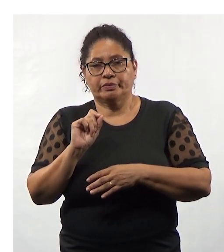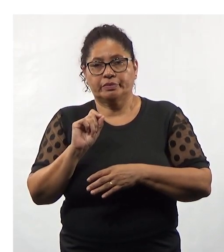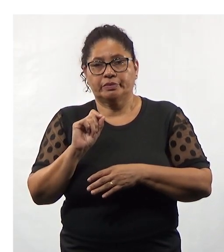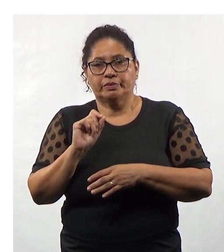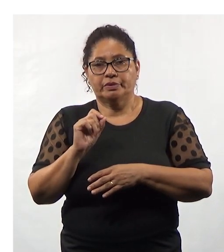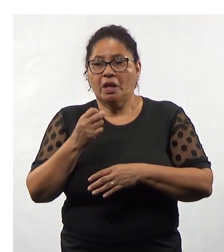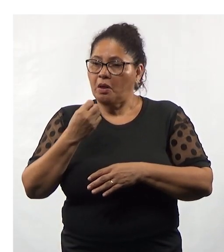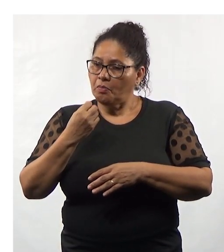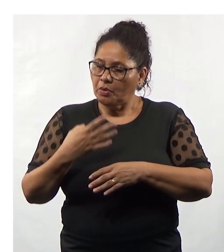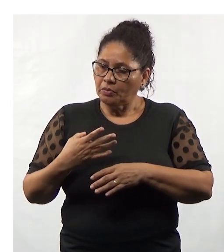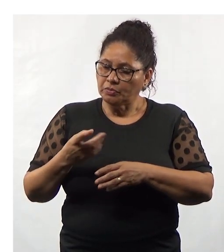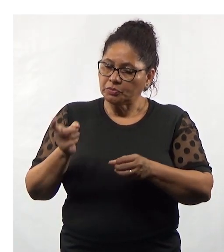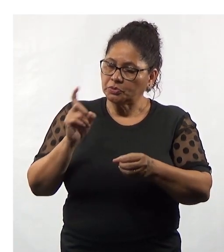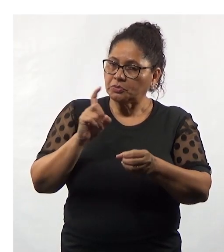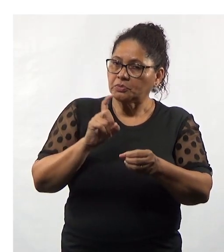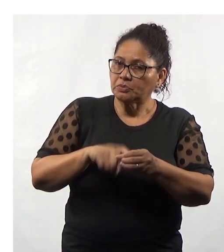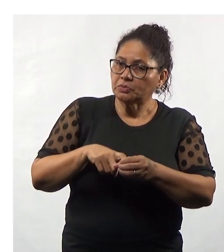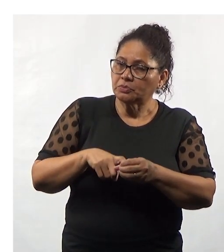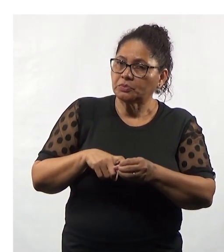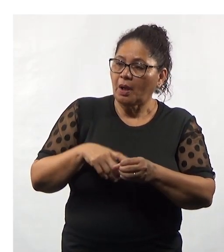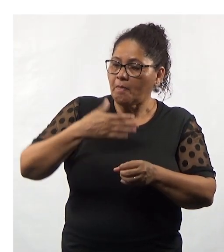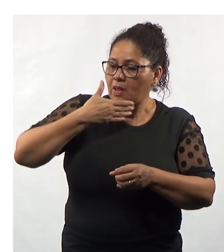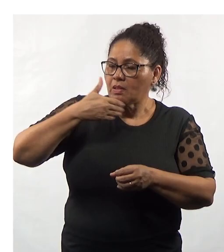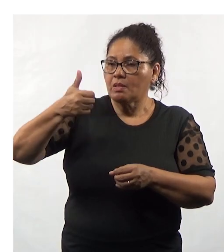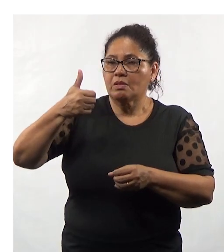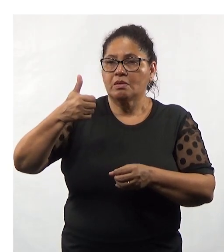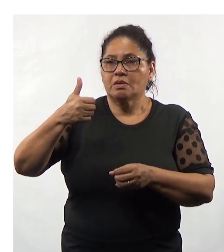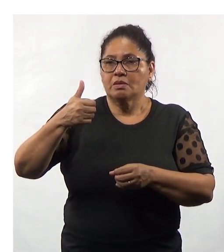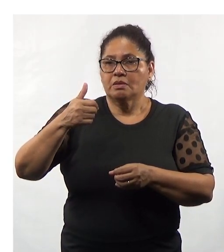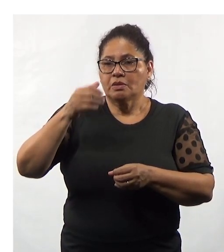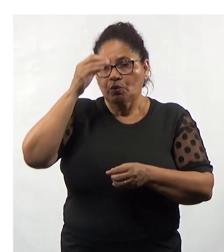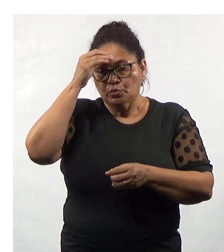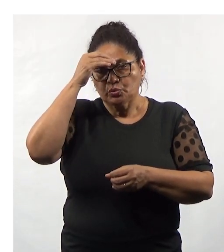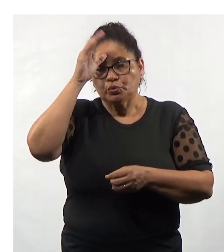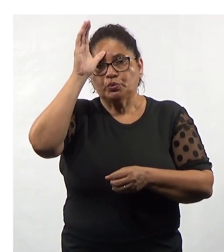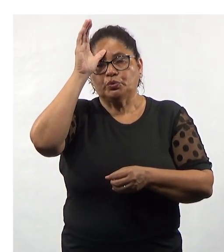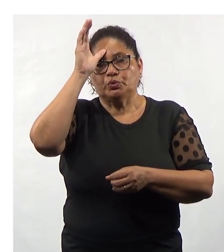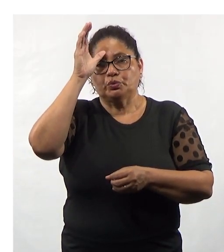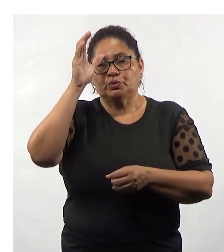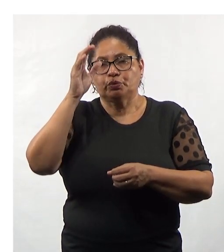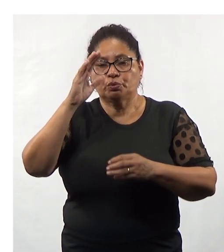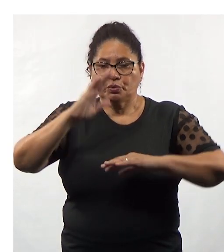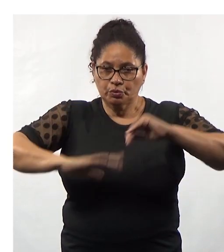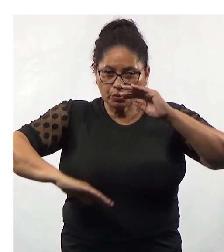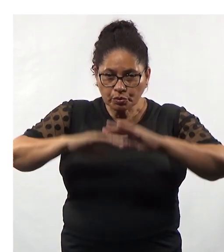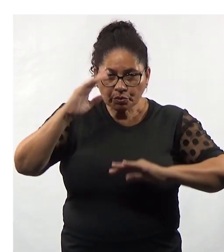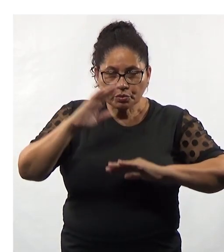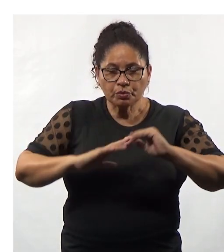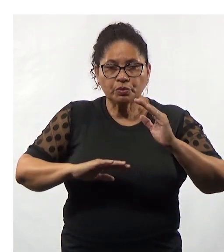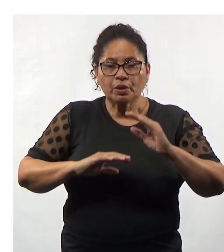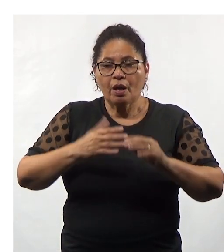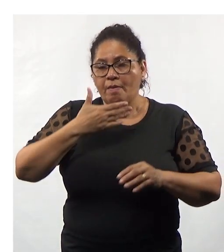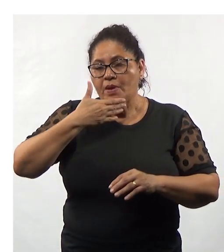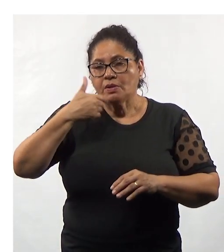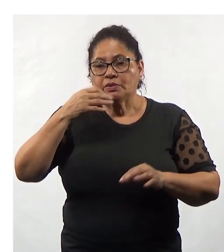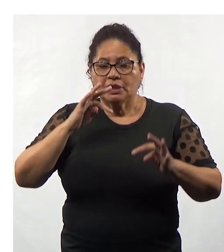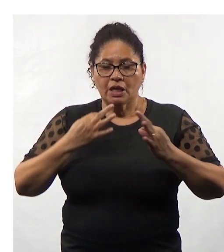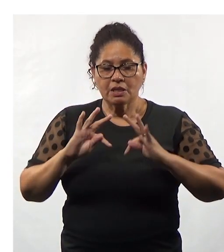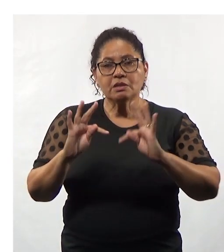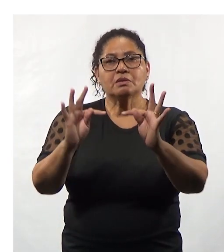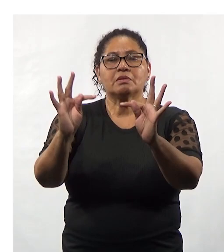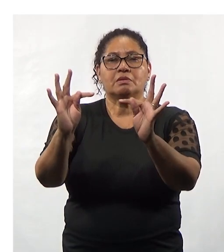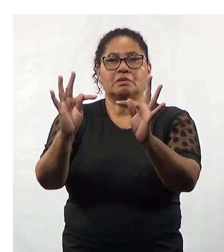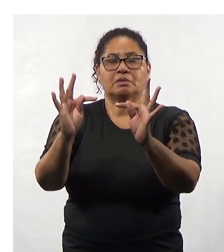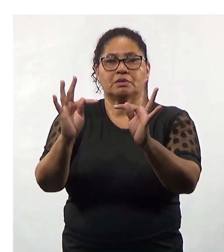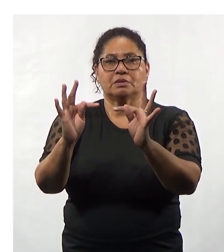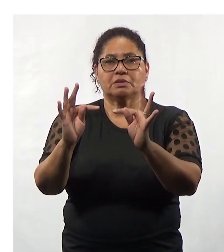é um benefício que está voltado para melhorar o conhecimento dos servidores, para melhorar a